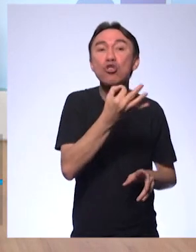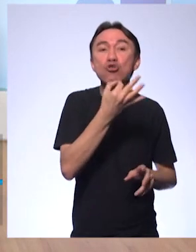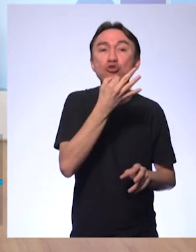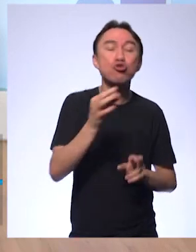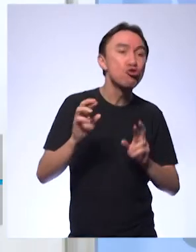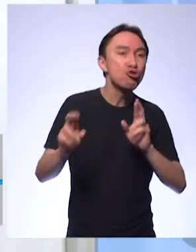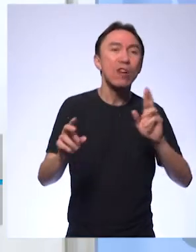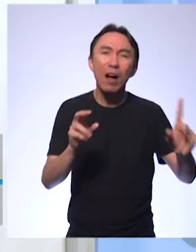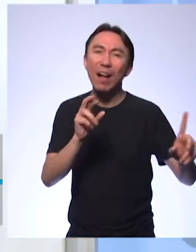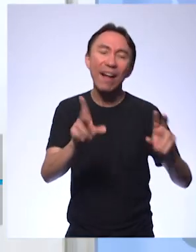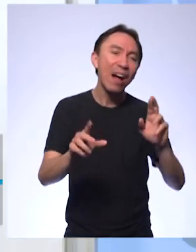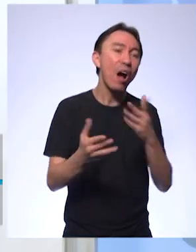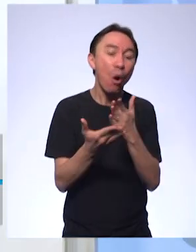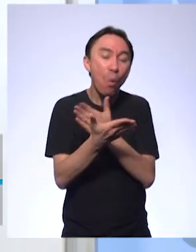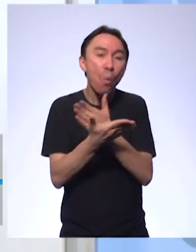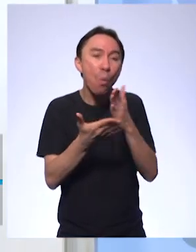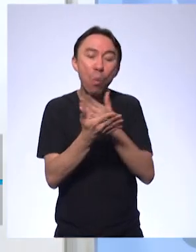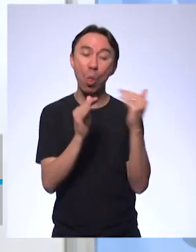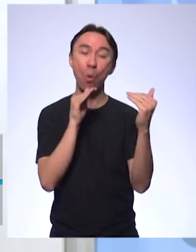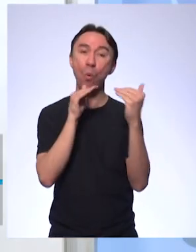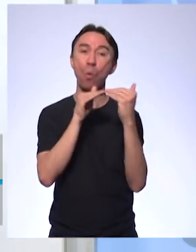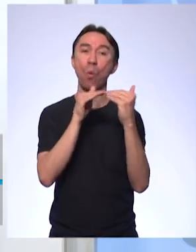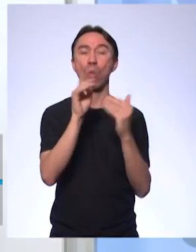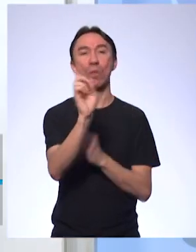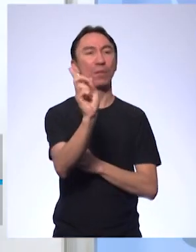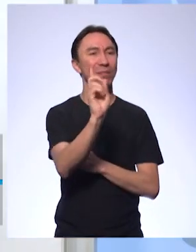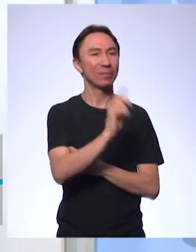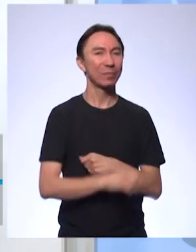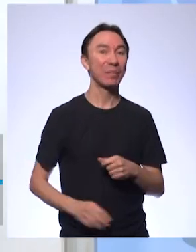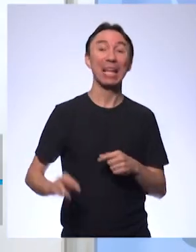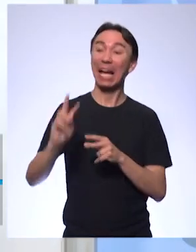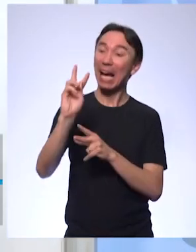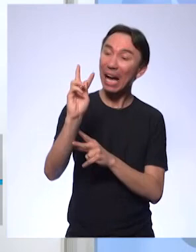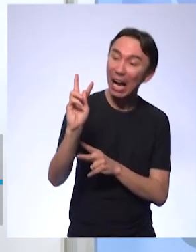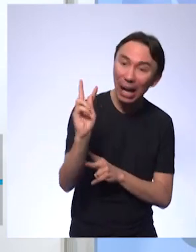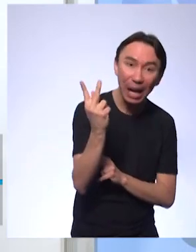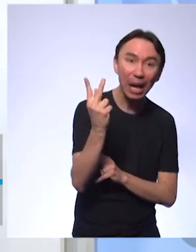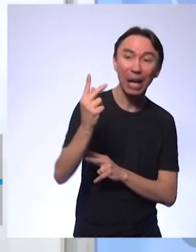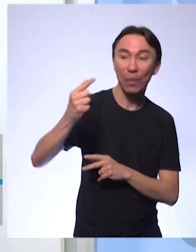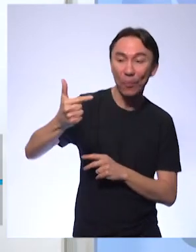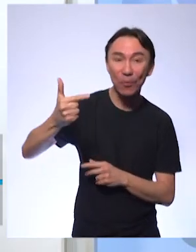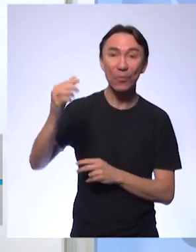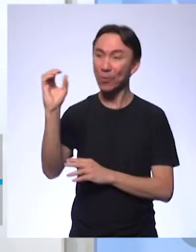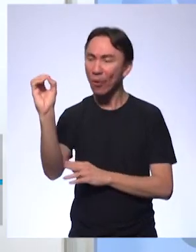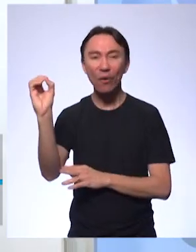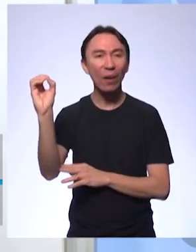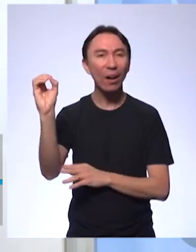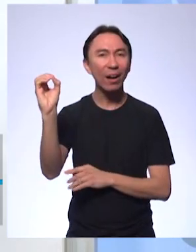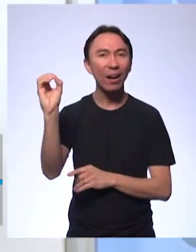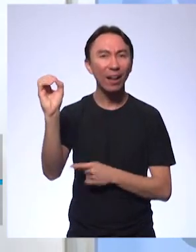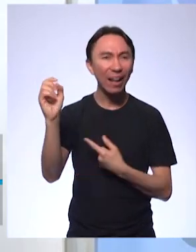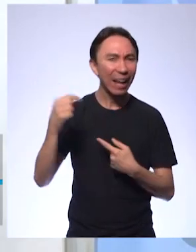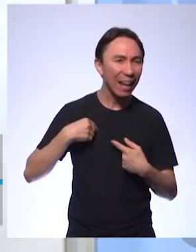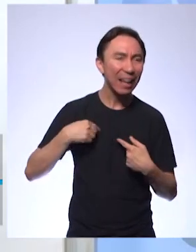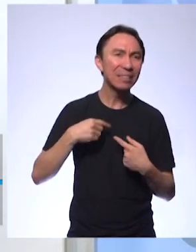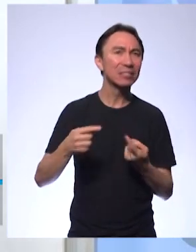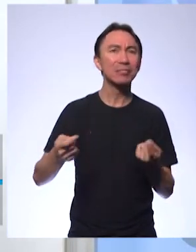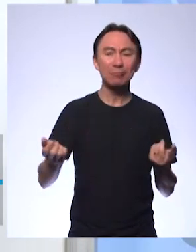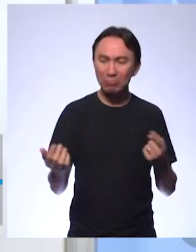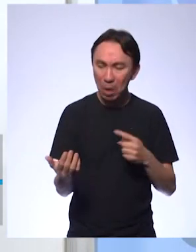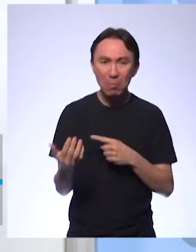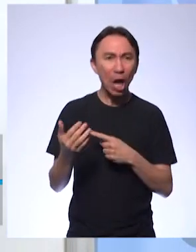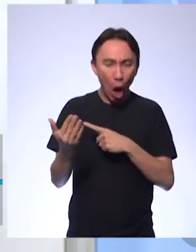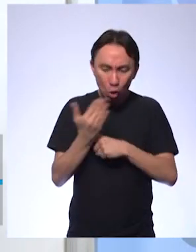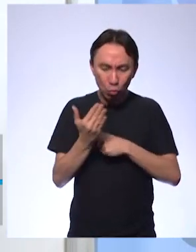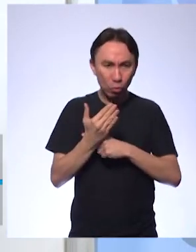algumas pessoas que discordam, porque assim, a água H2O, ela não tem os elementos essenciais para